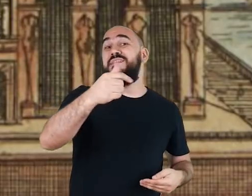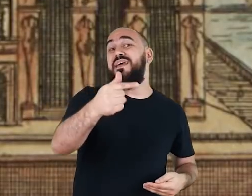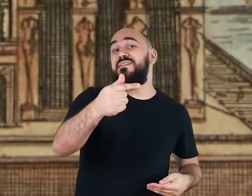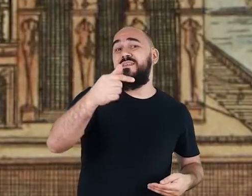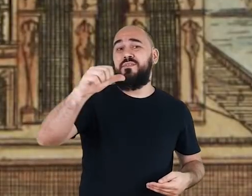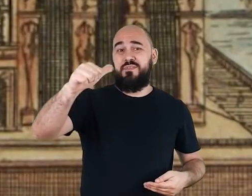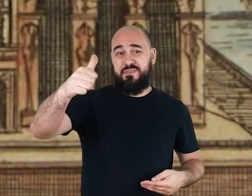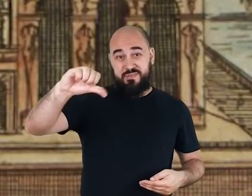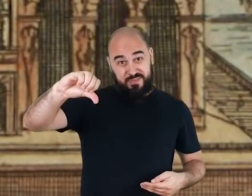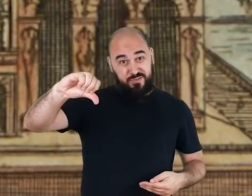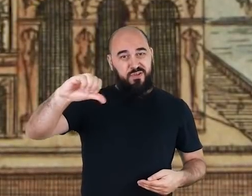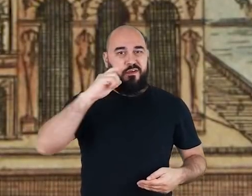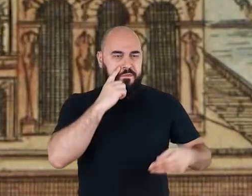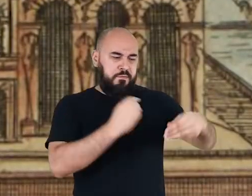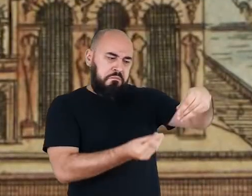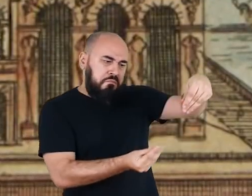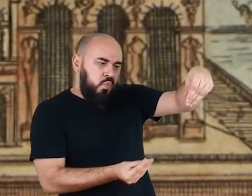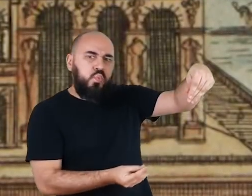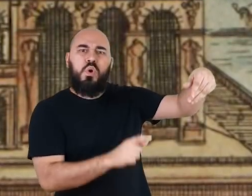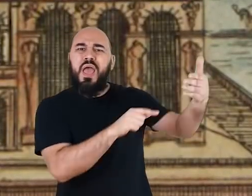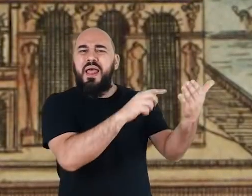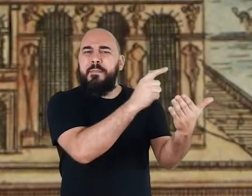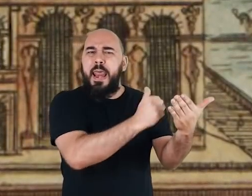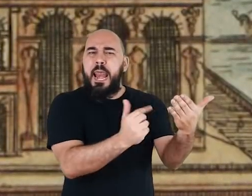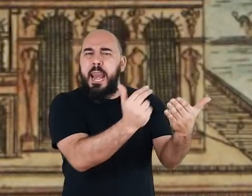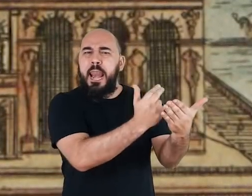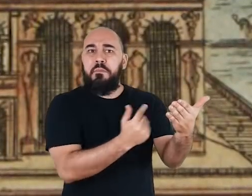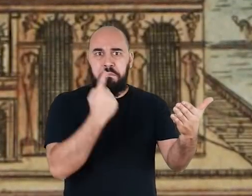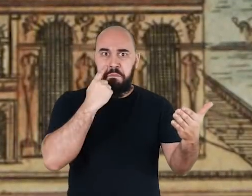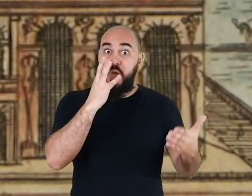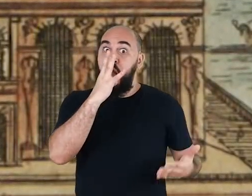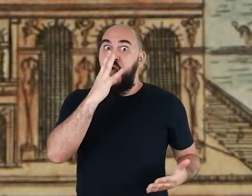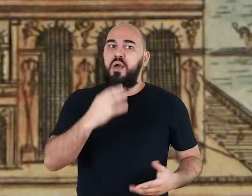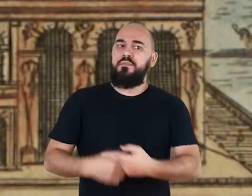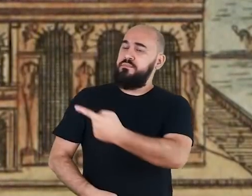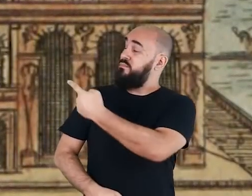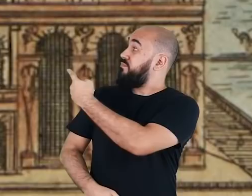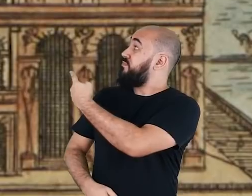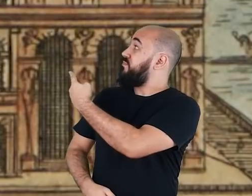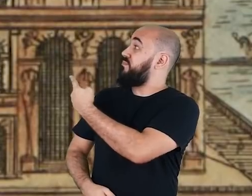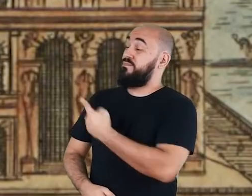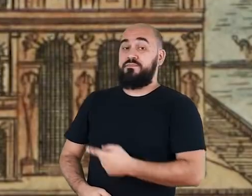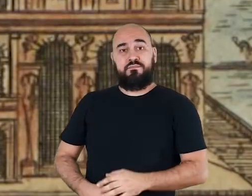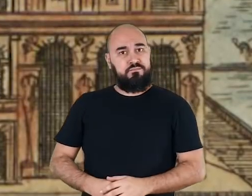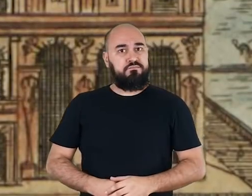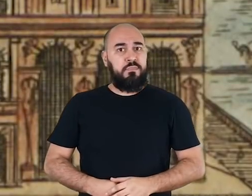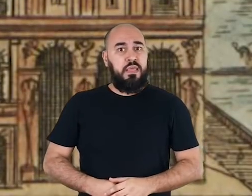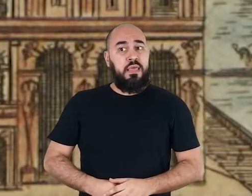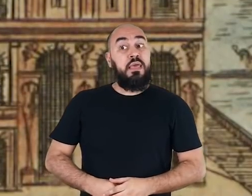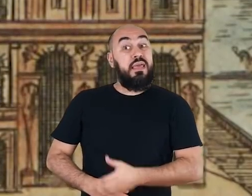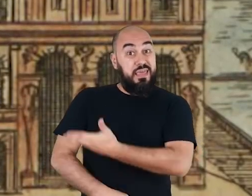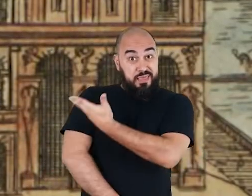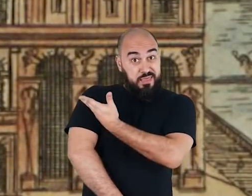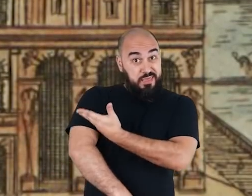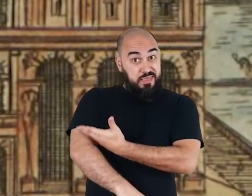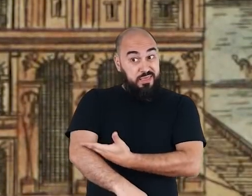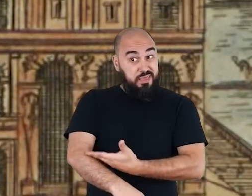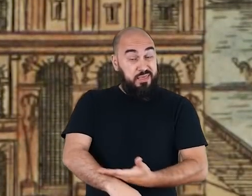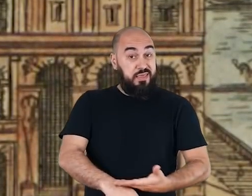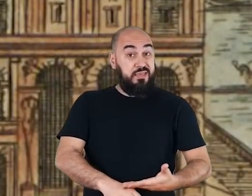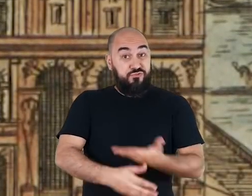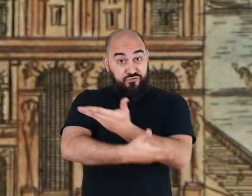reconstruções mais apreciadas e, aliás, os Jardins Suspensos da Babilônia também são um dos elementos assim